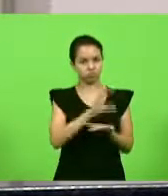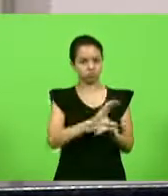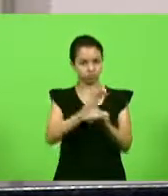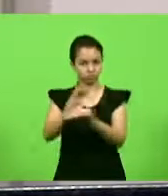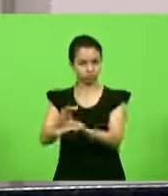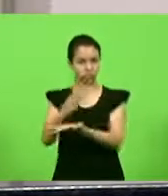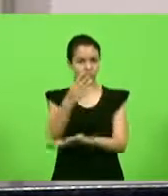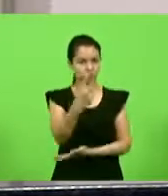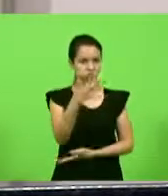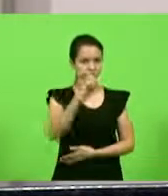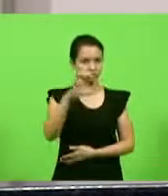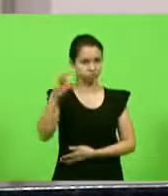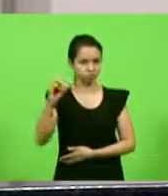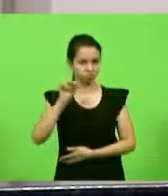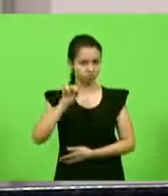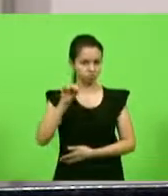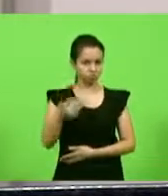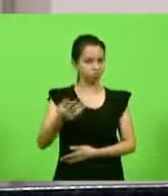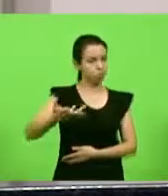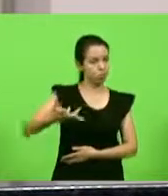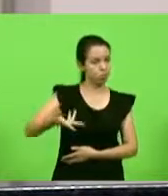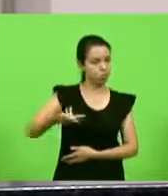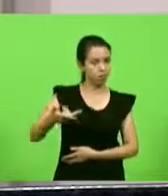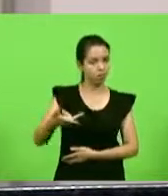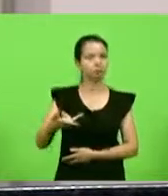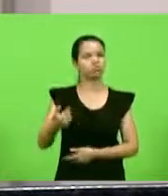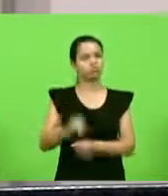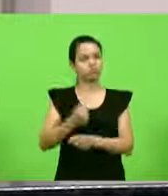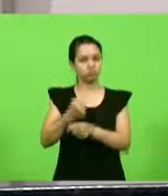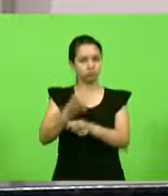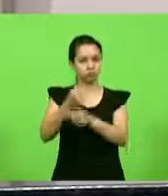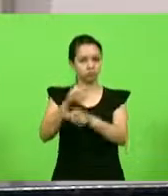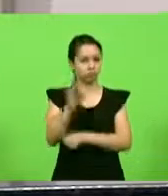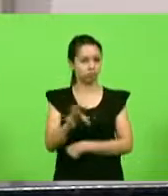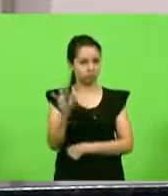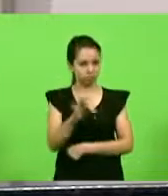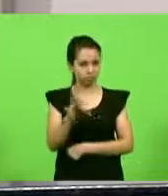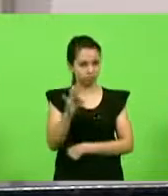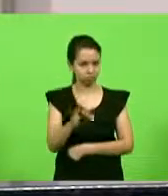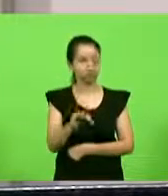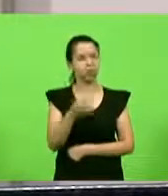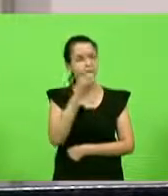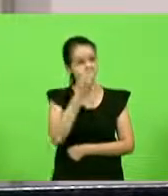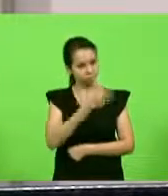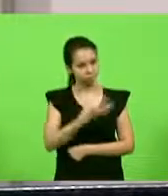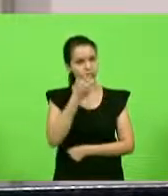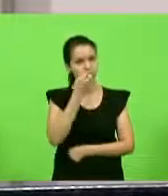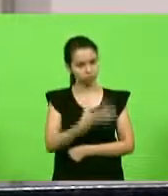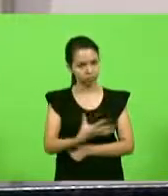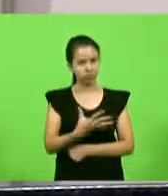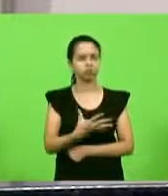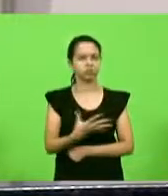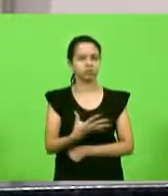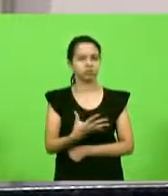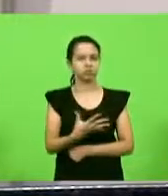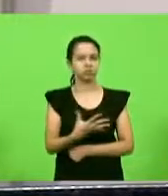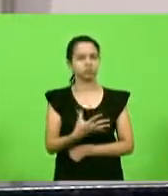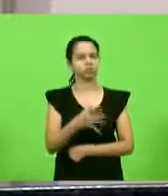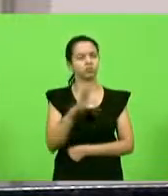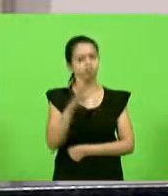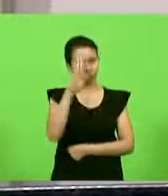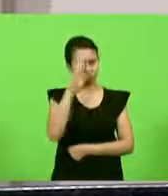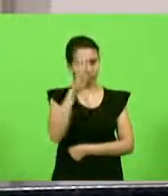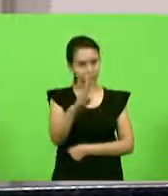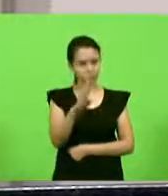milhões para acelerar uma obra federal é muito bem-vindo, ainda mais quando não se